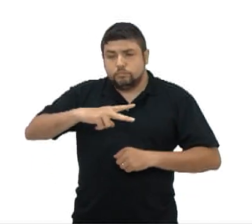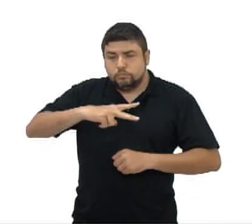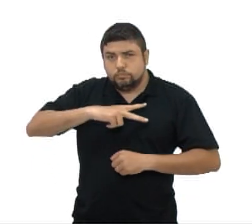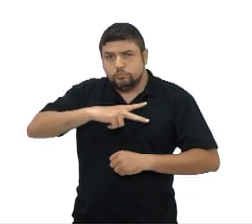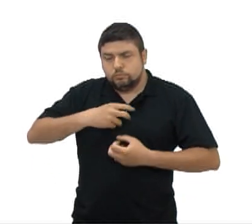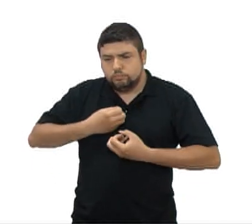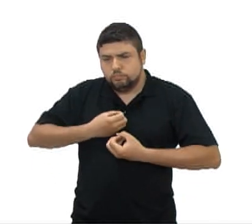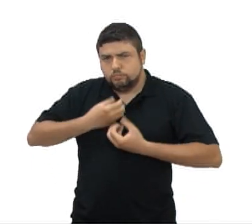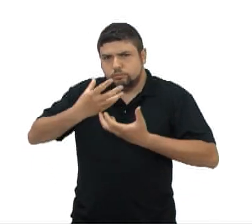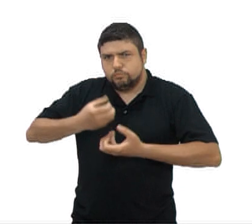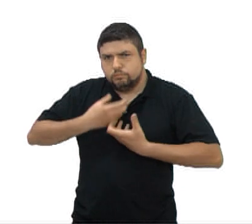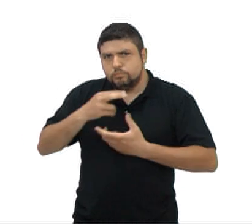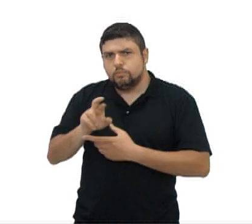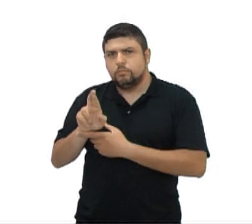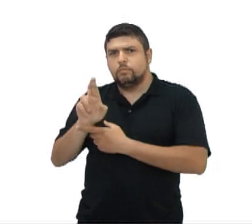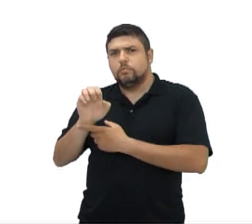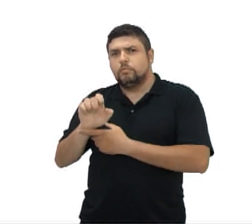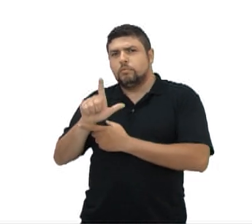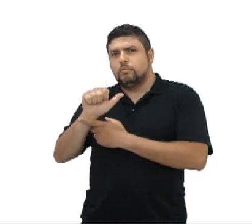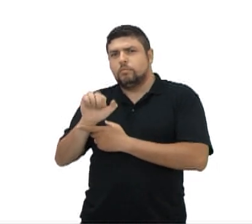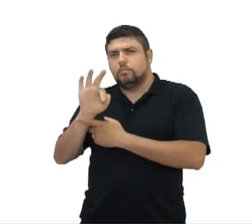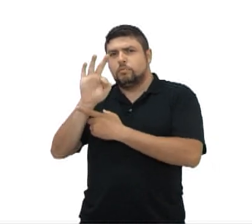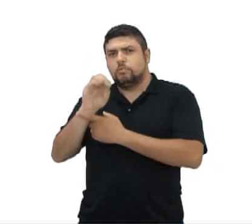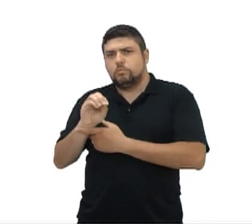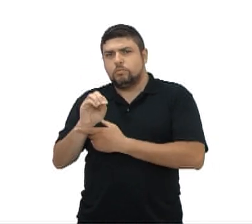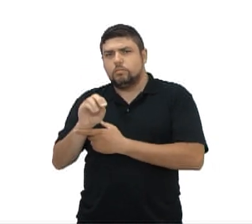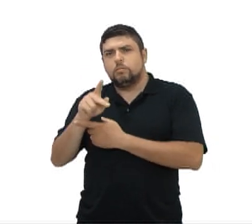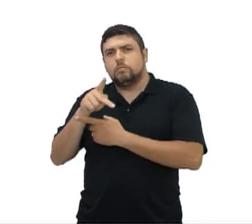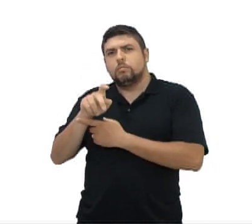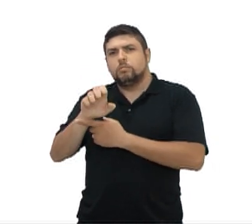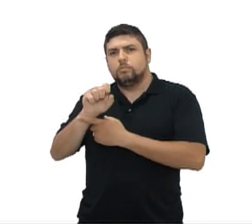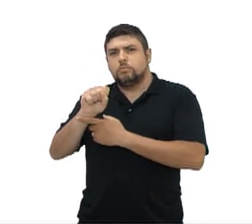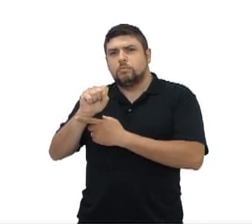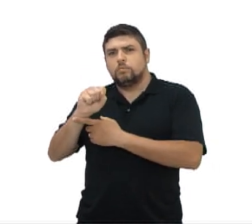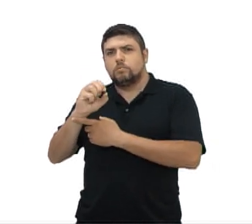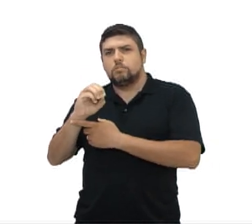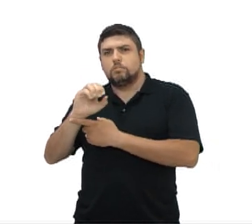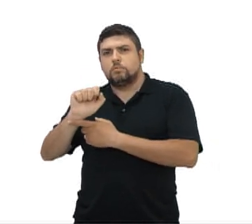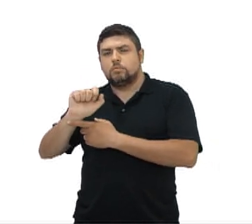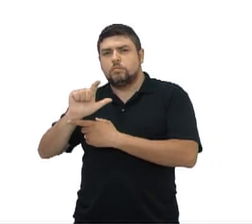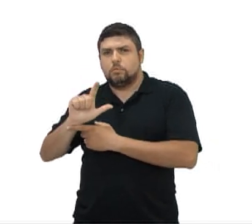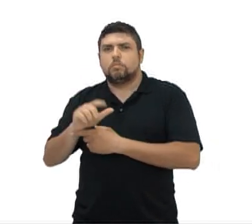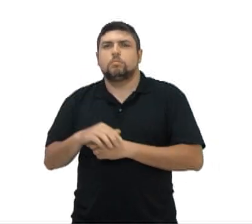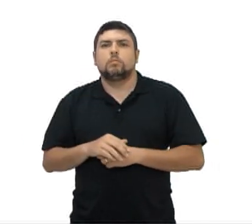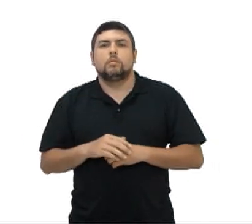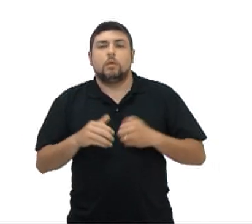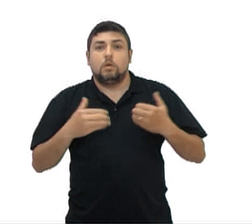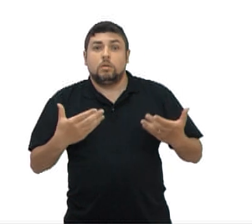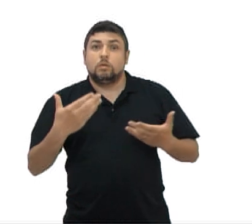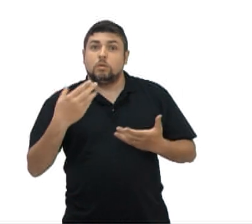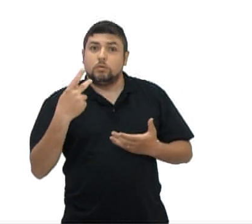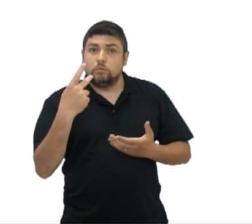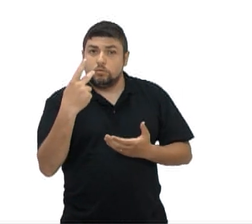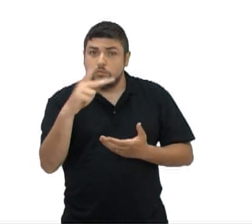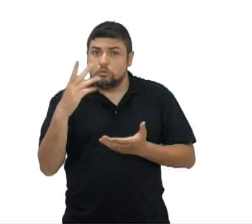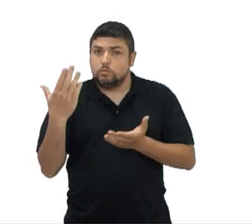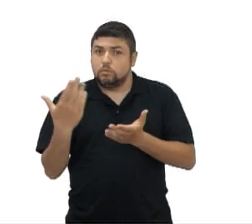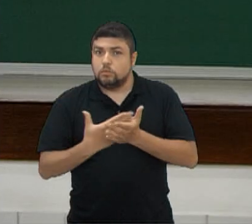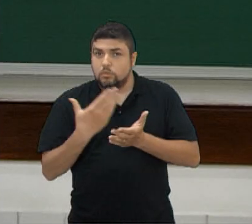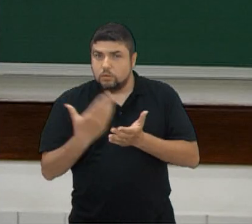Então, peguem aí o bloco de notas, o caderno, os locais onde vocês estão fazendo as anotações de vocês, lápis, borracha, caneta, enfim,